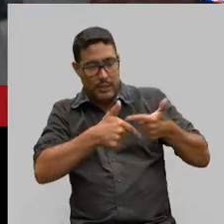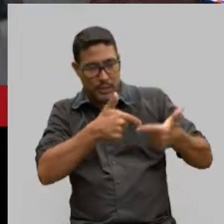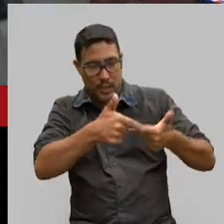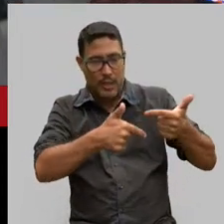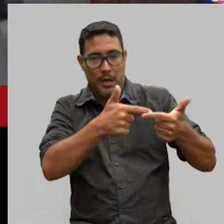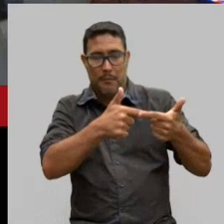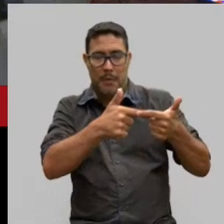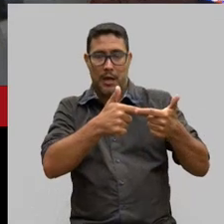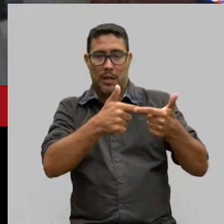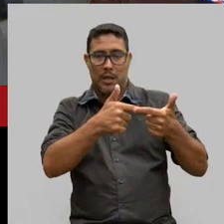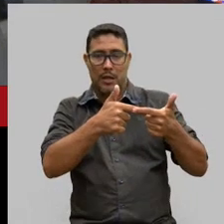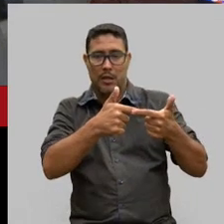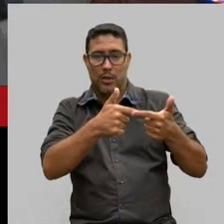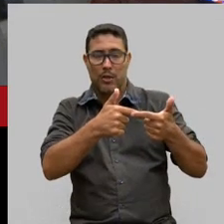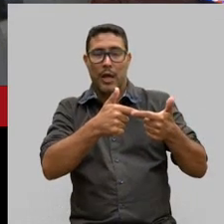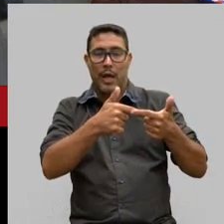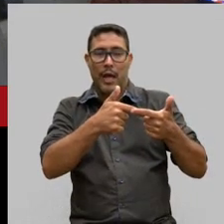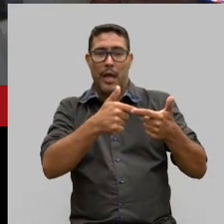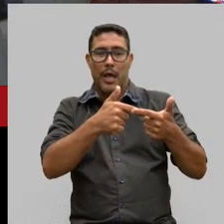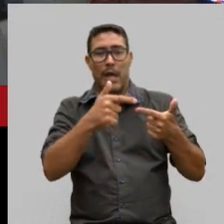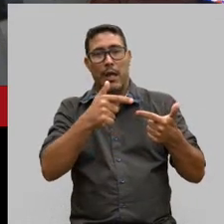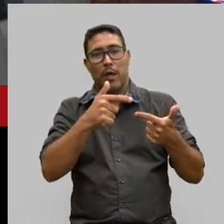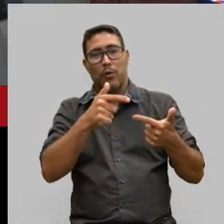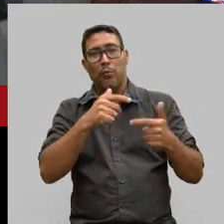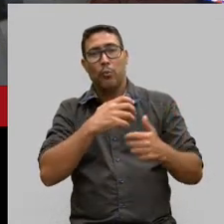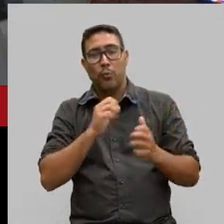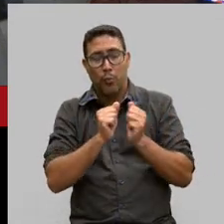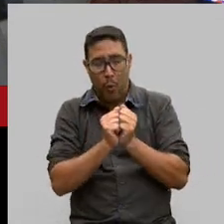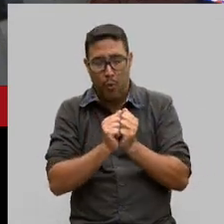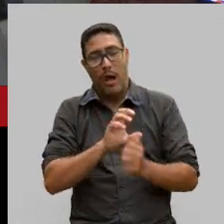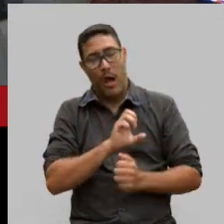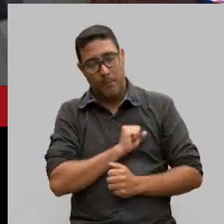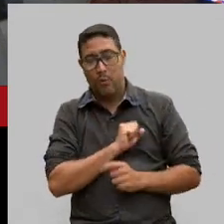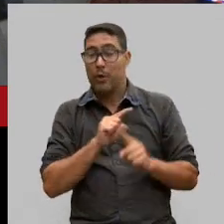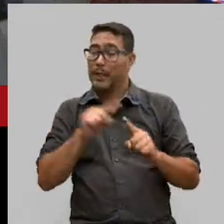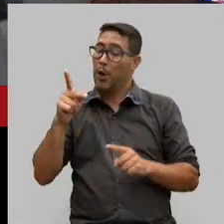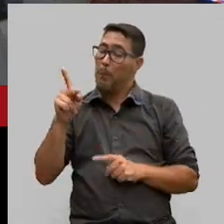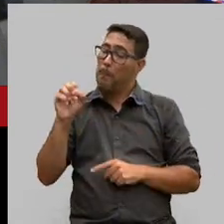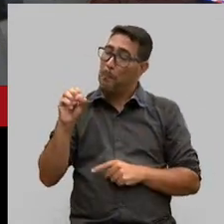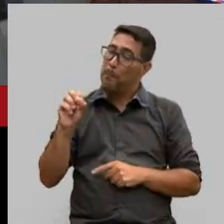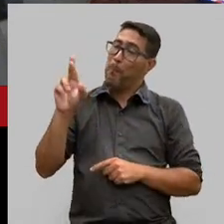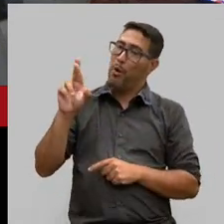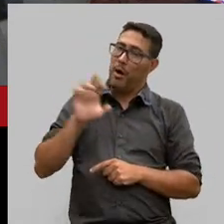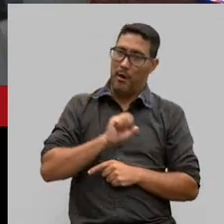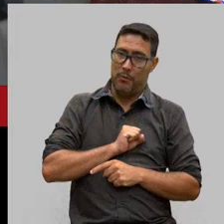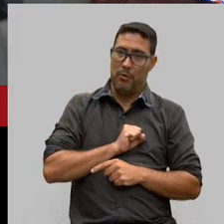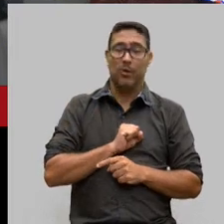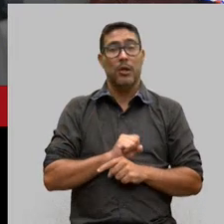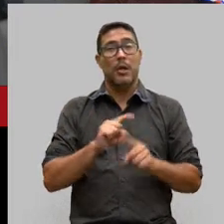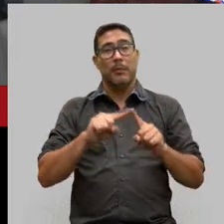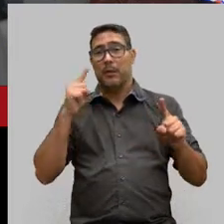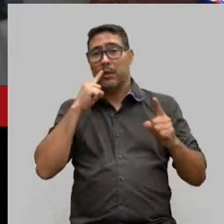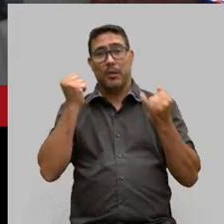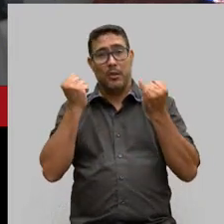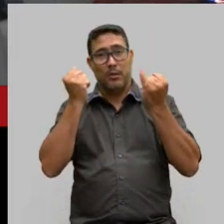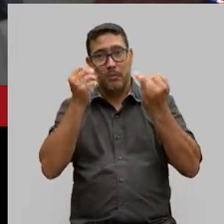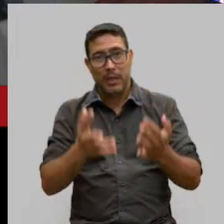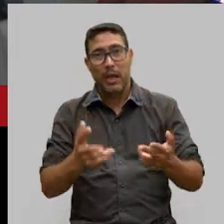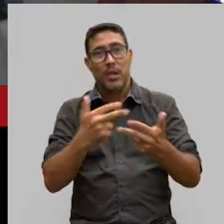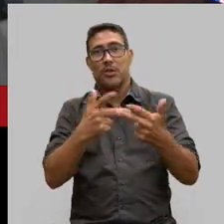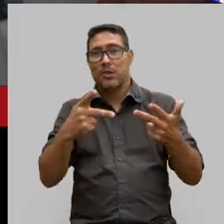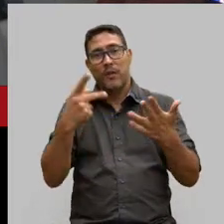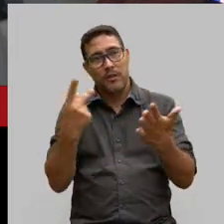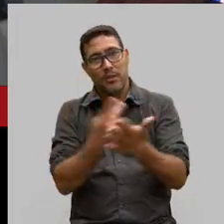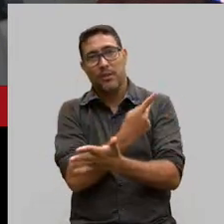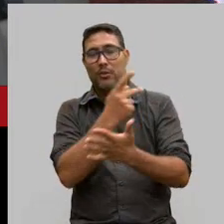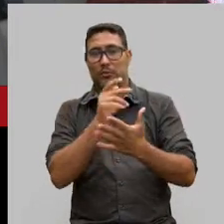né E aí eu queria ressaltar também que diante de várias situações né também